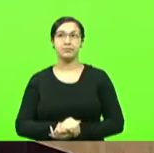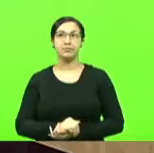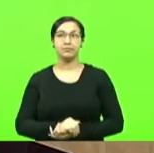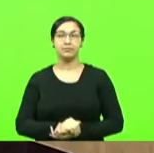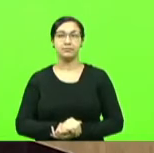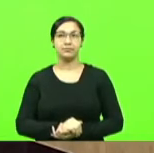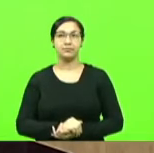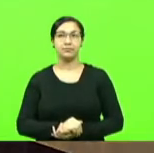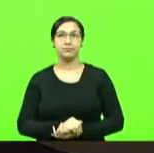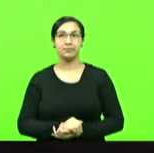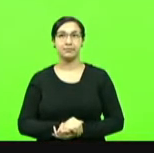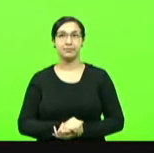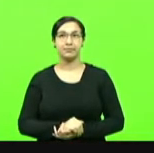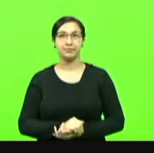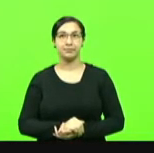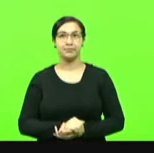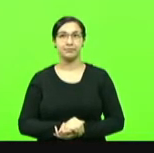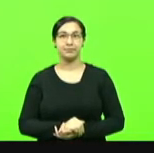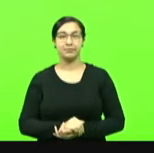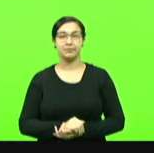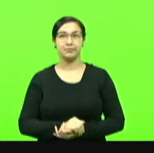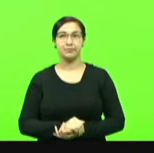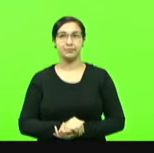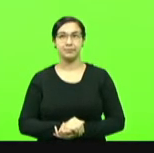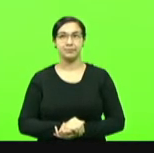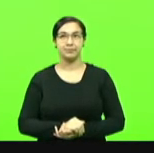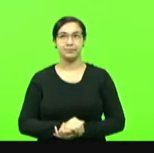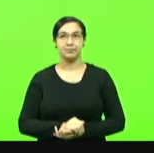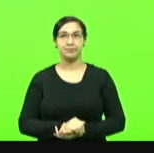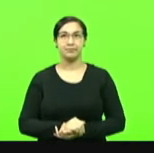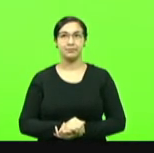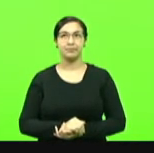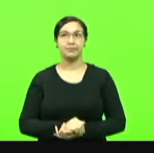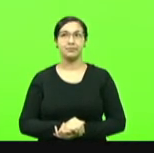Como vota deputado Maurício Scudilark?